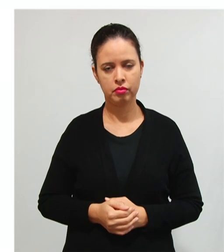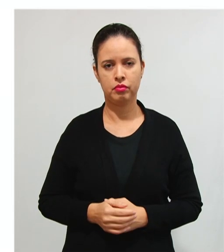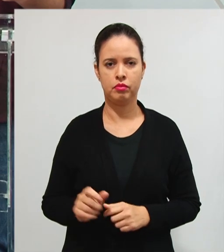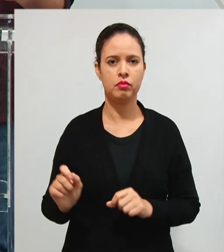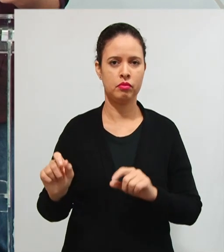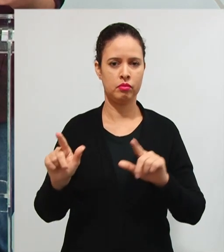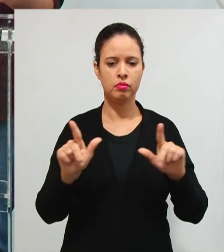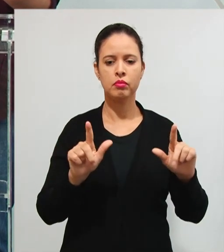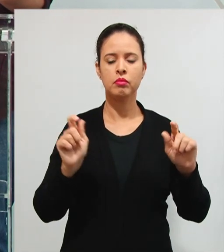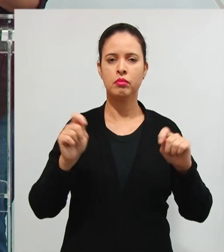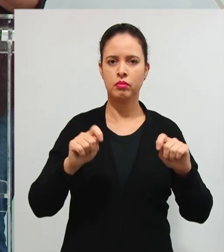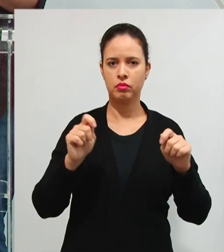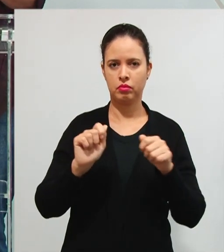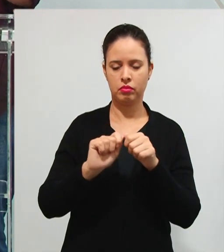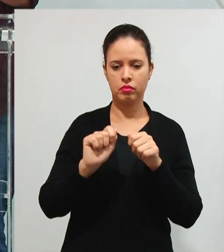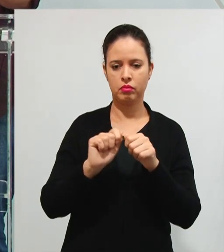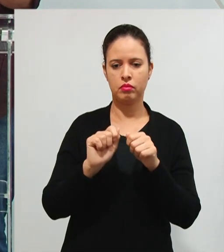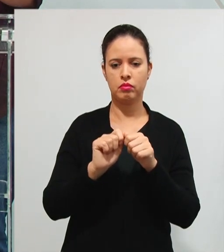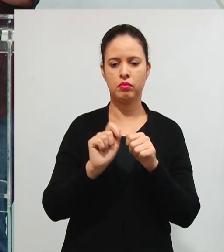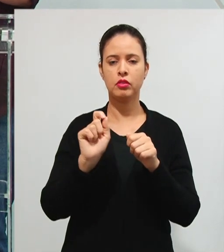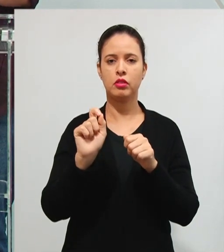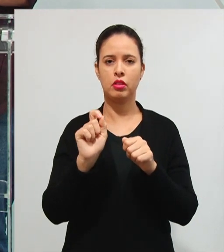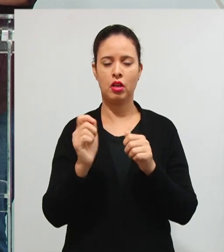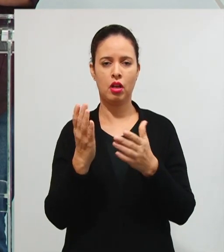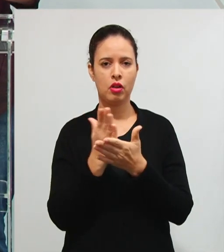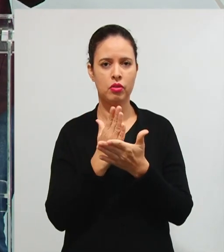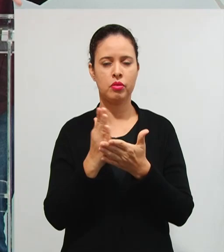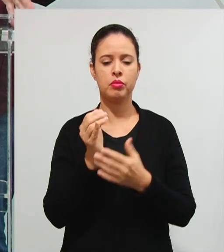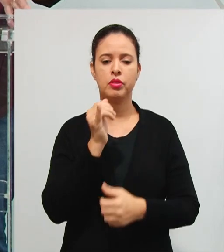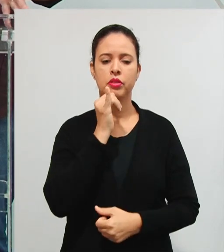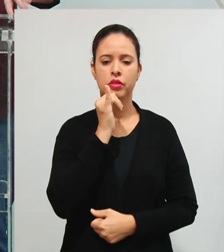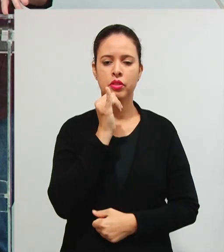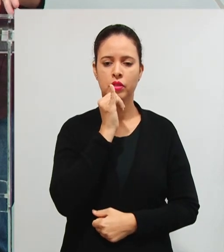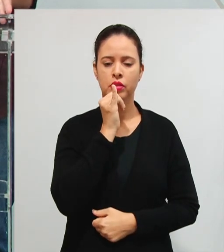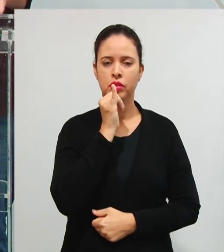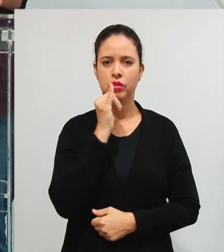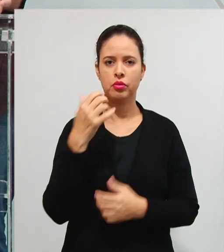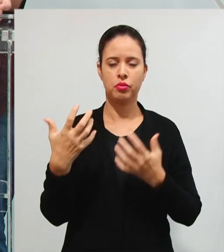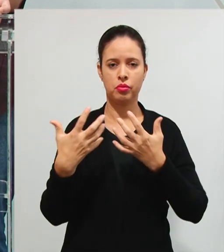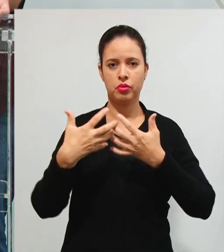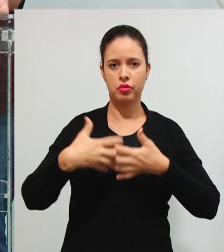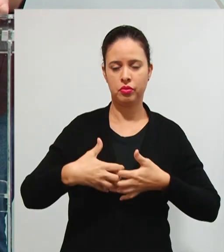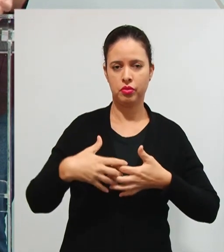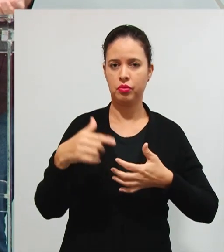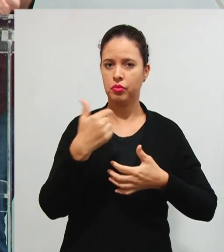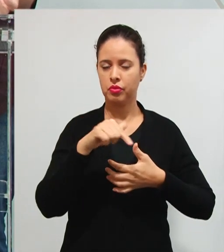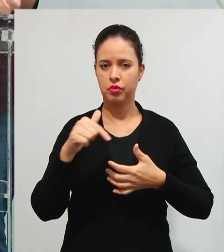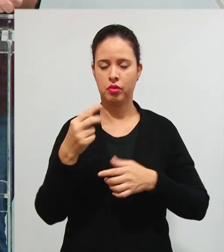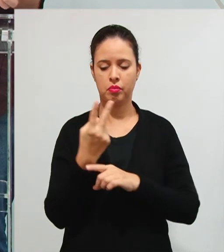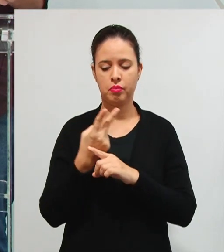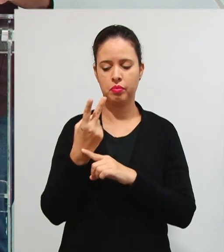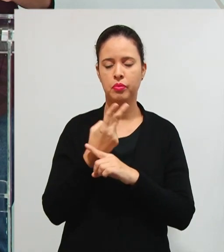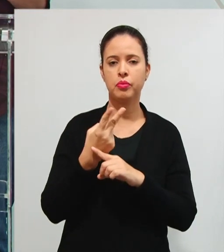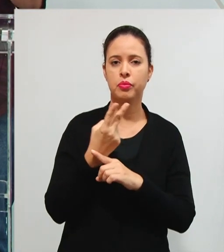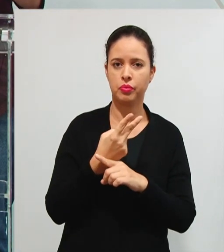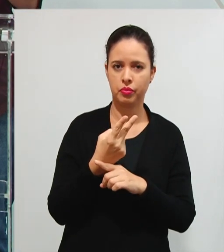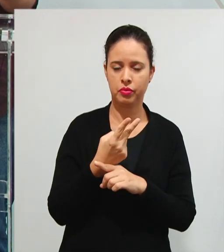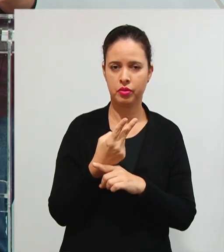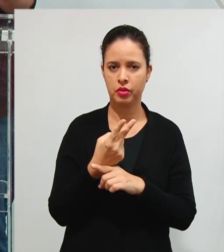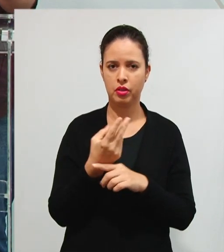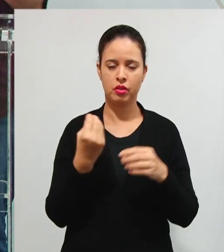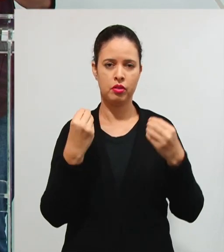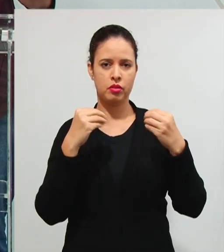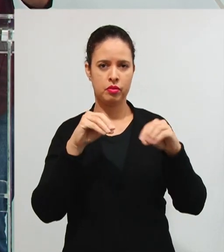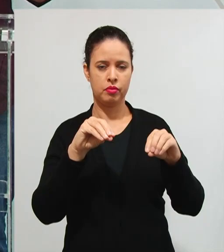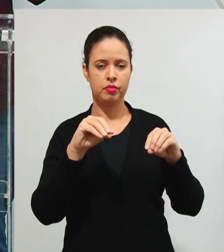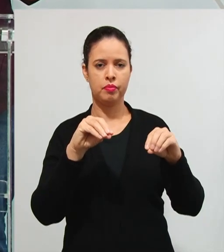você faça consultas em determinados sites. Por exemplo, o site do IFRO não tem uma página de busca. Então, o que eu faço? Eu coloco o termo